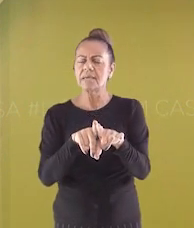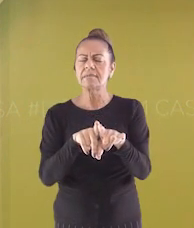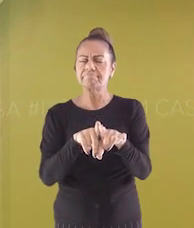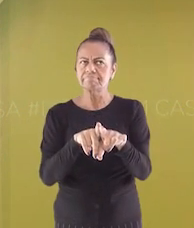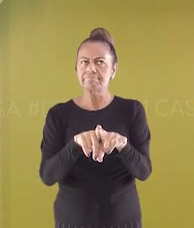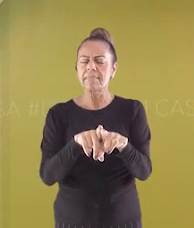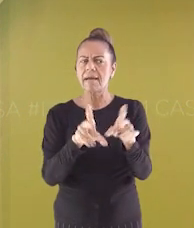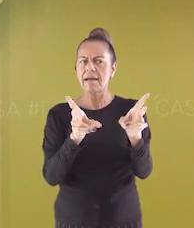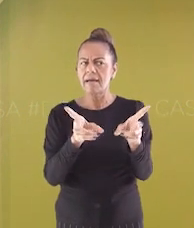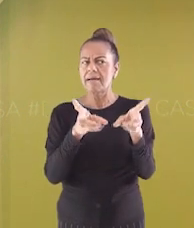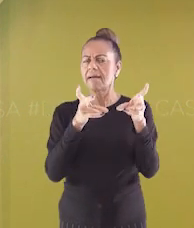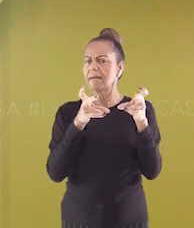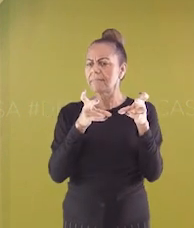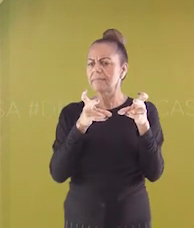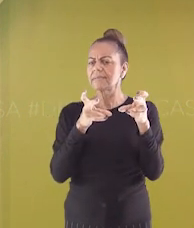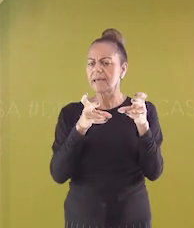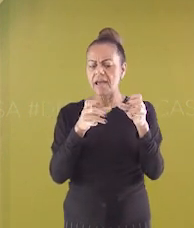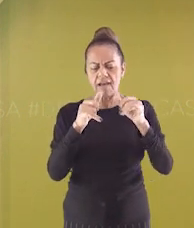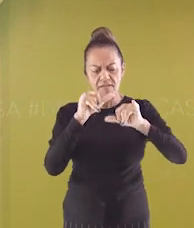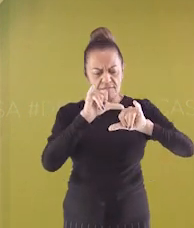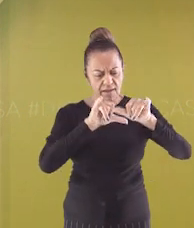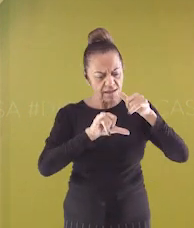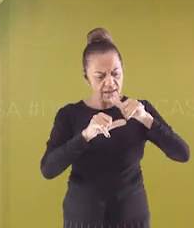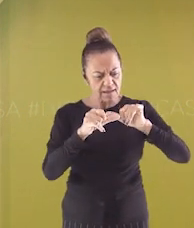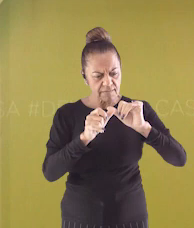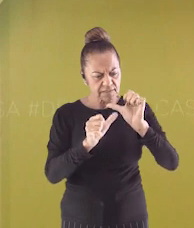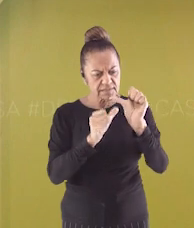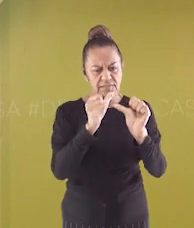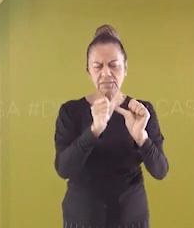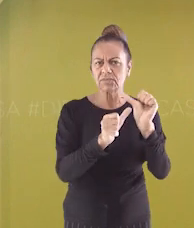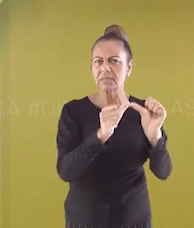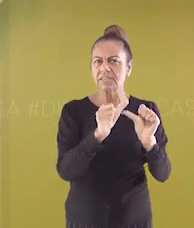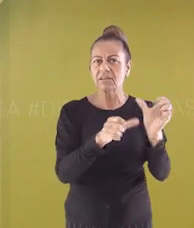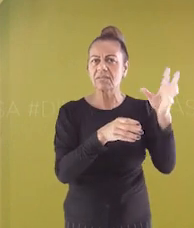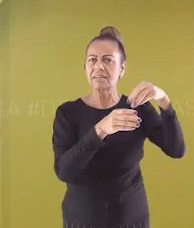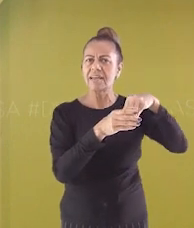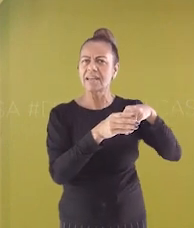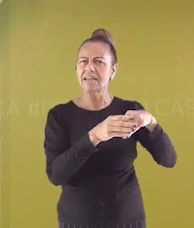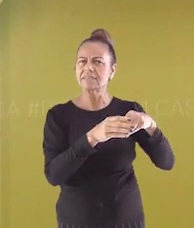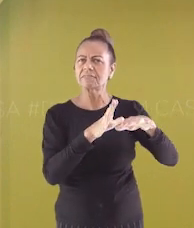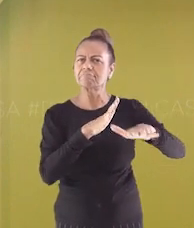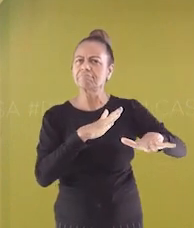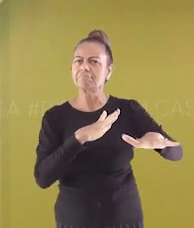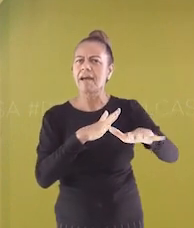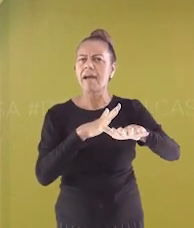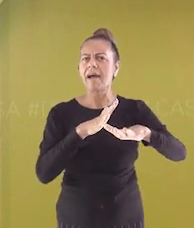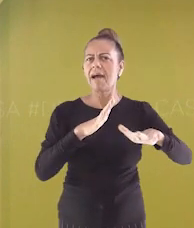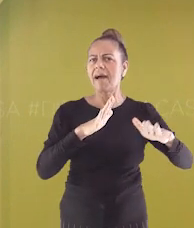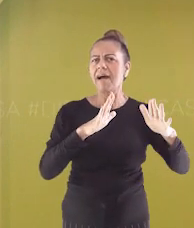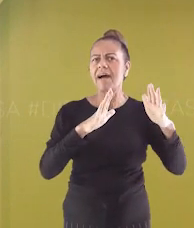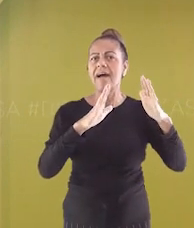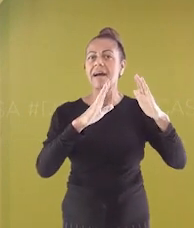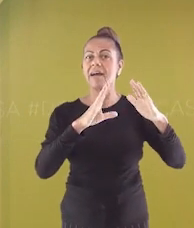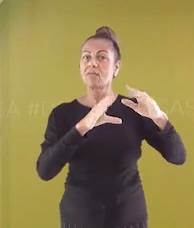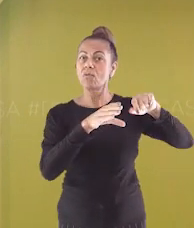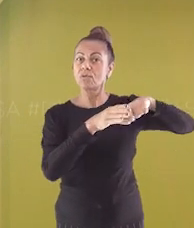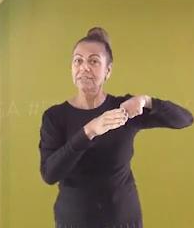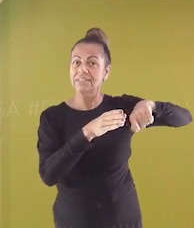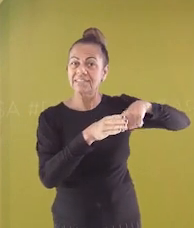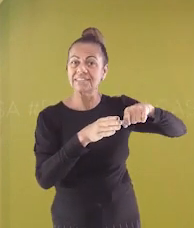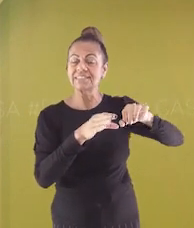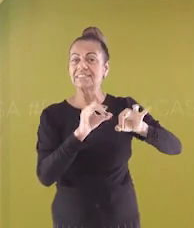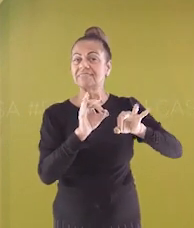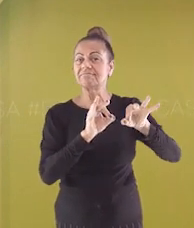Fora a preparação de alimentos, onde mais nós podemos observar as transformações químicas na cozinha da